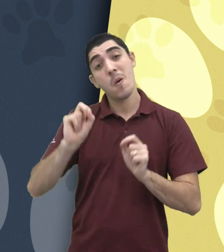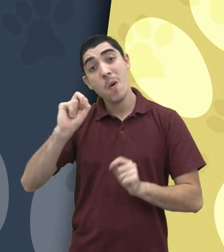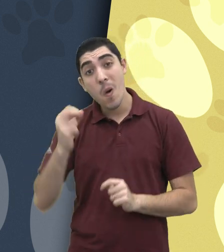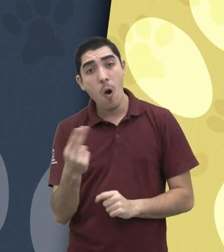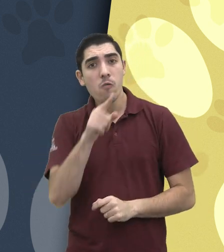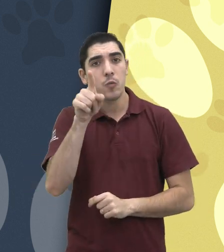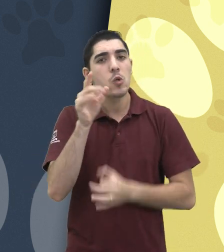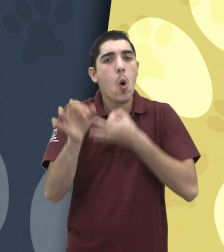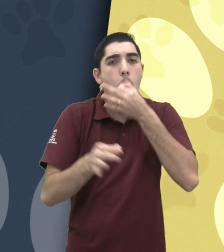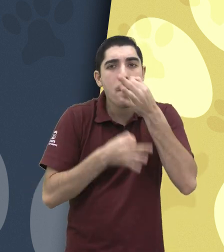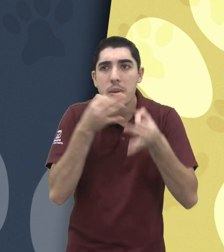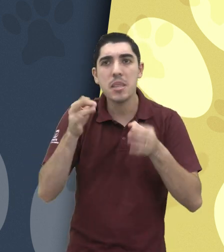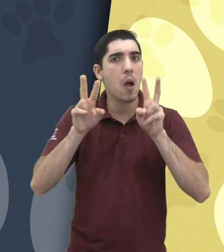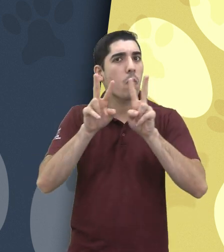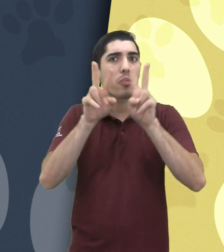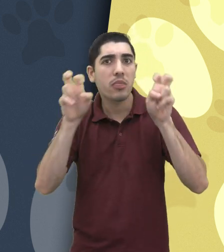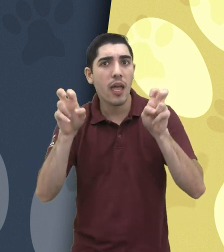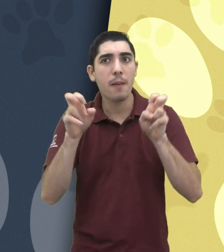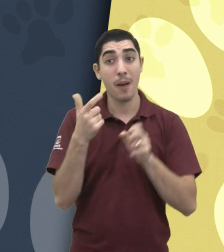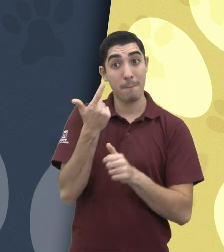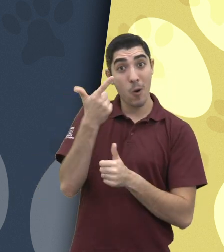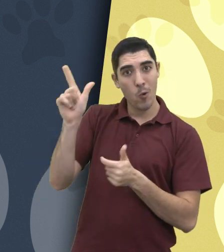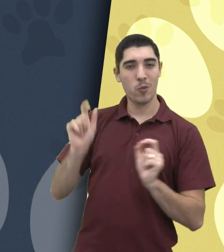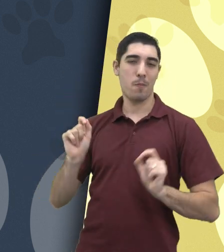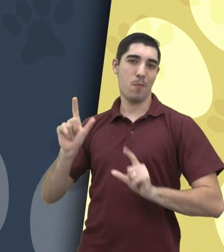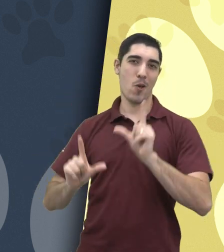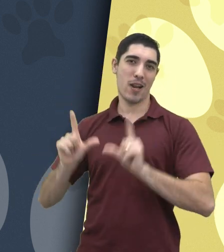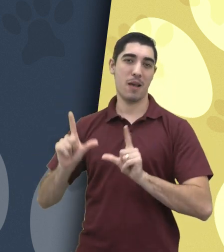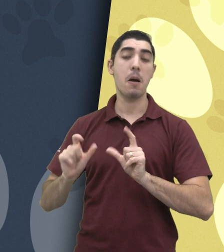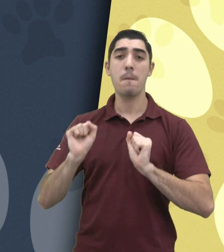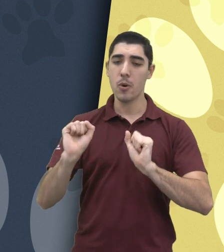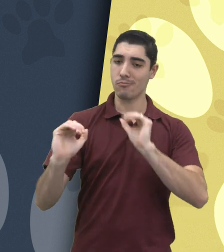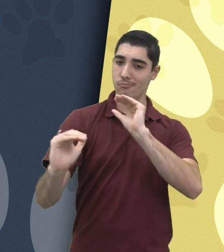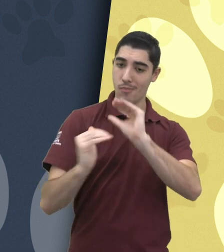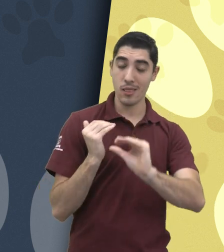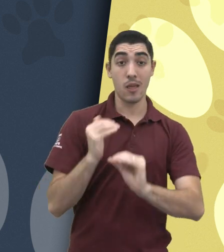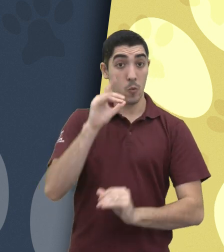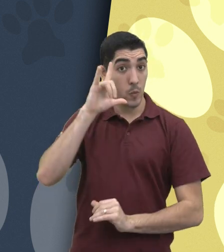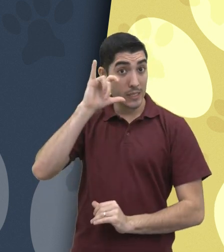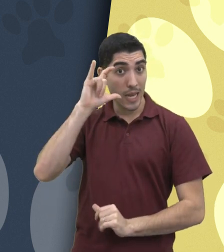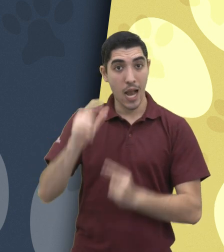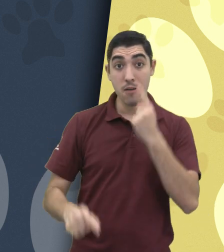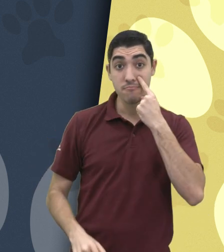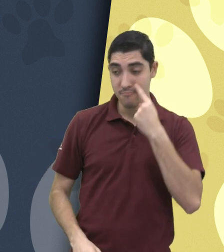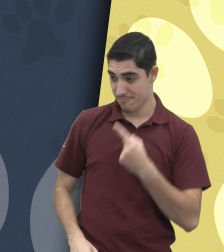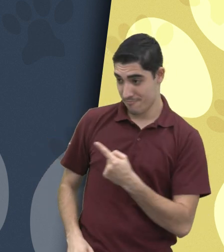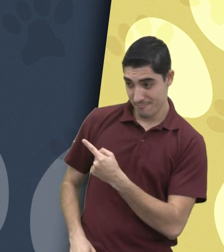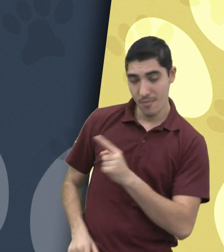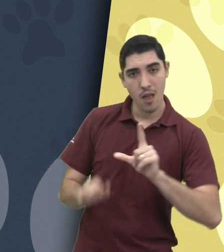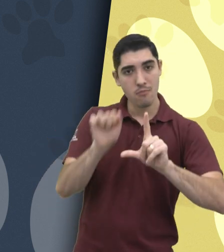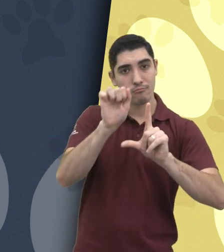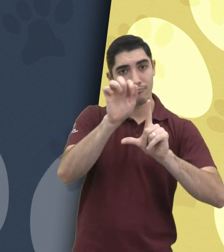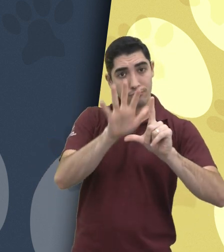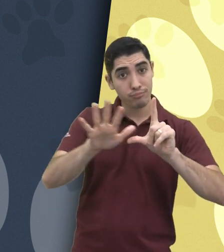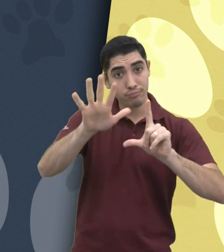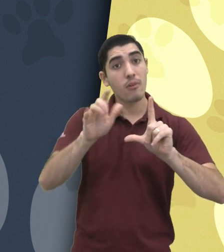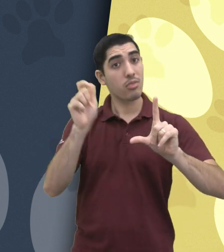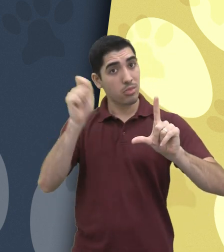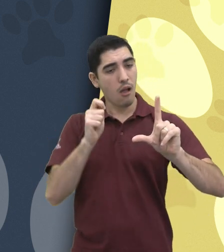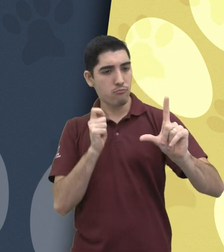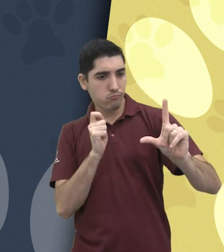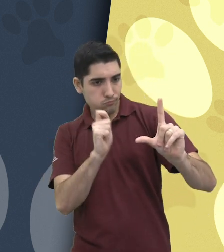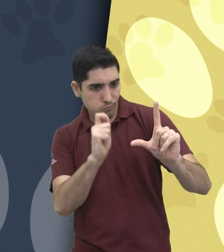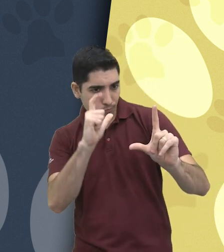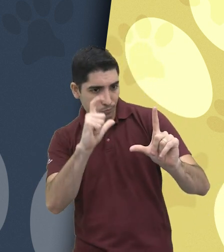nossa galeria, seja sugerindo algum tema para os próximos episódios. É só mandar uma mensagem para a gente no Instagram. Dá para